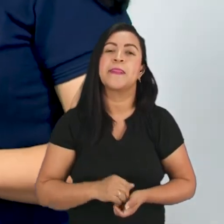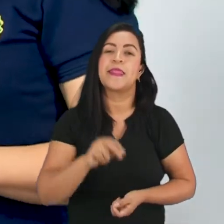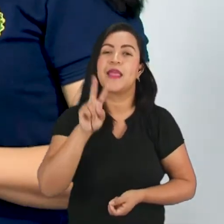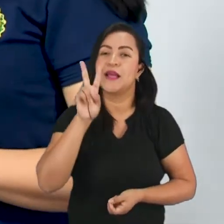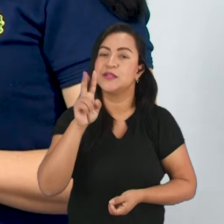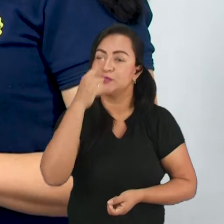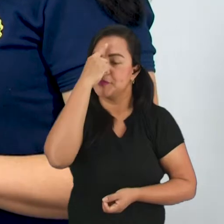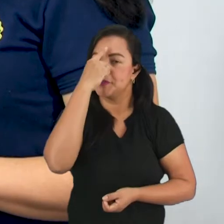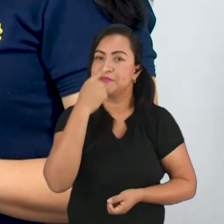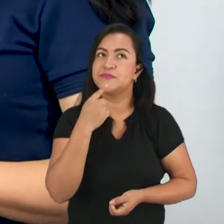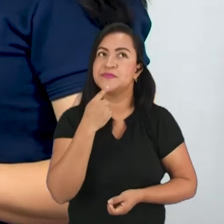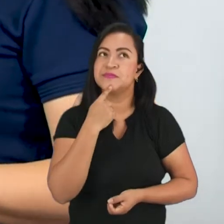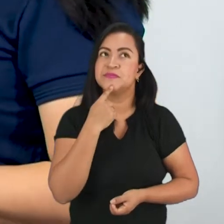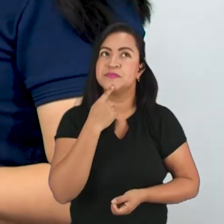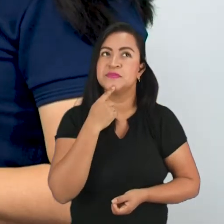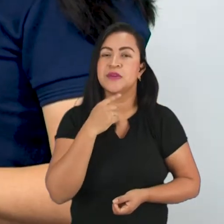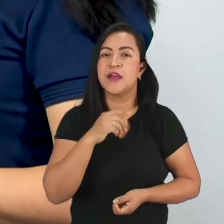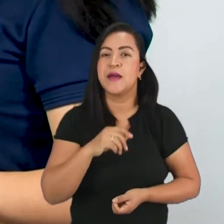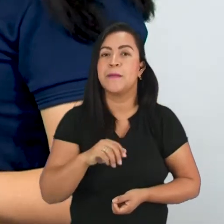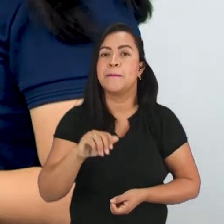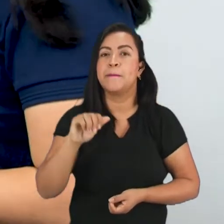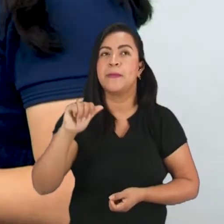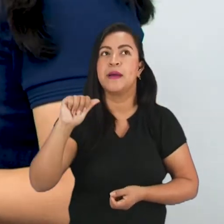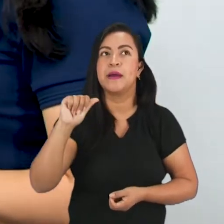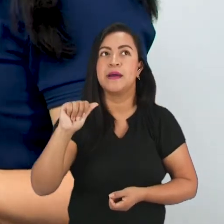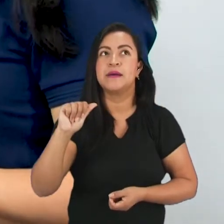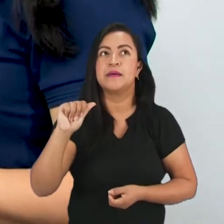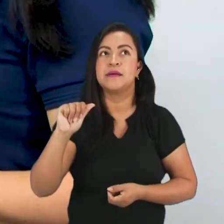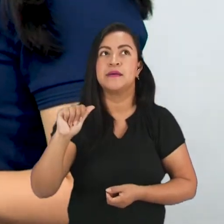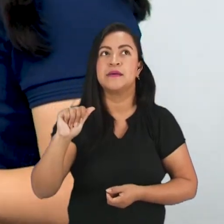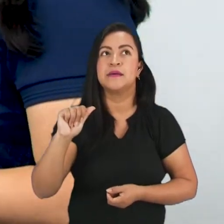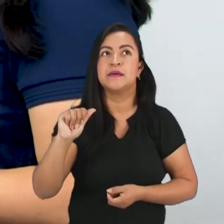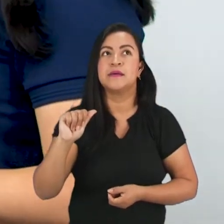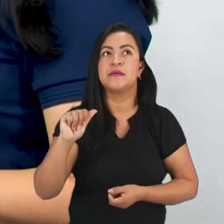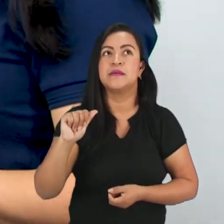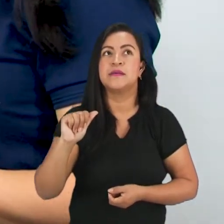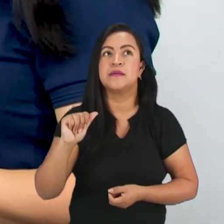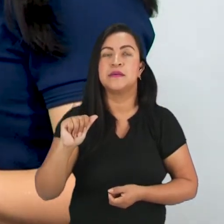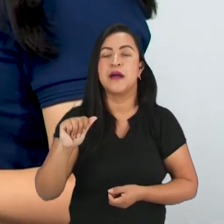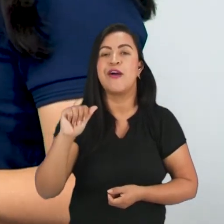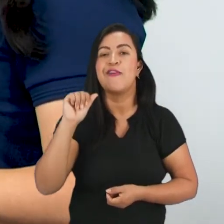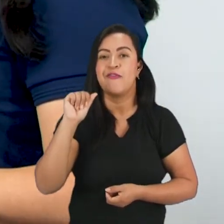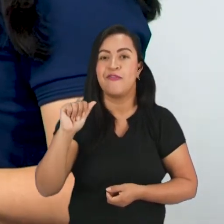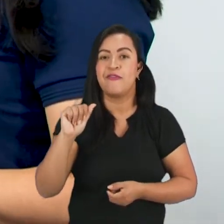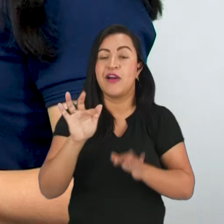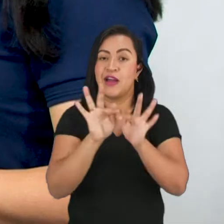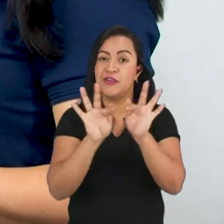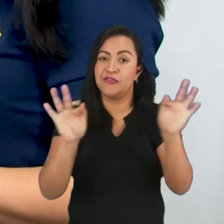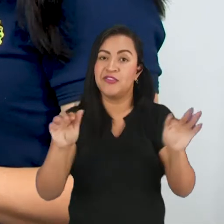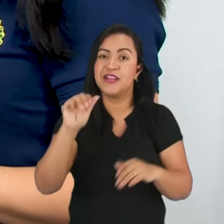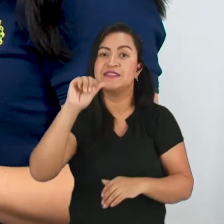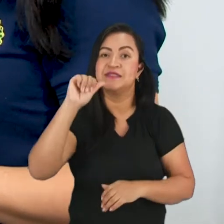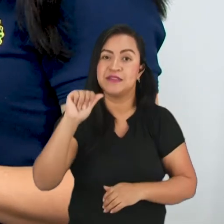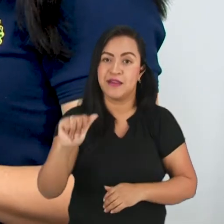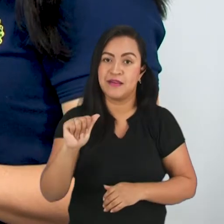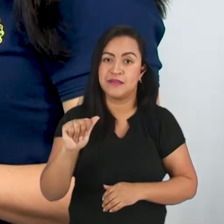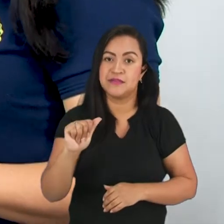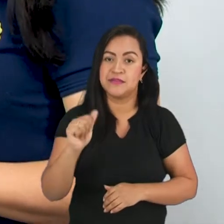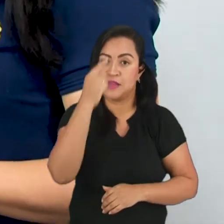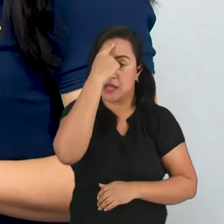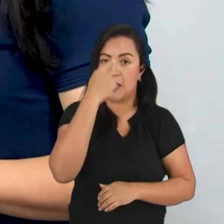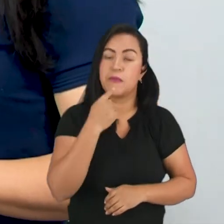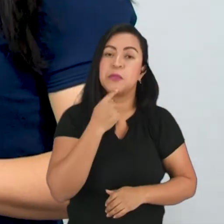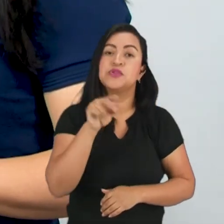Imagem A, ok? Ou frase A, perdão. Imagem 2, frase A,